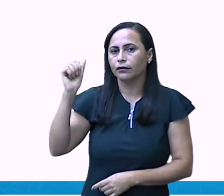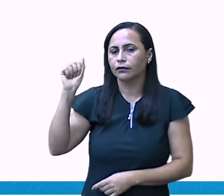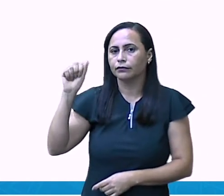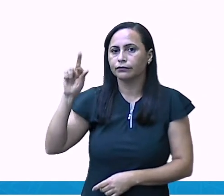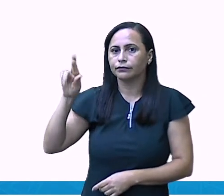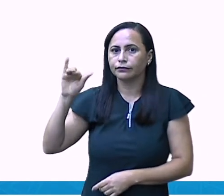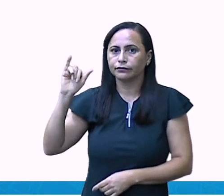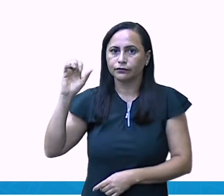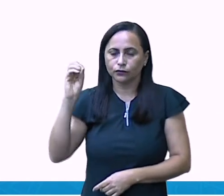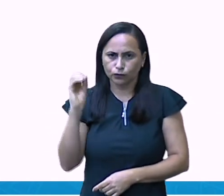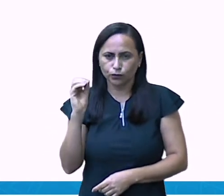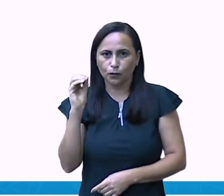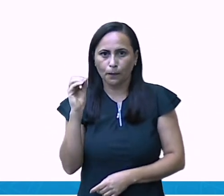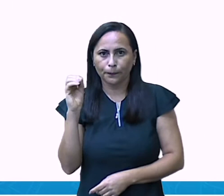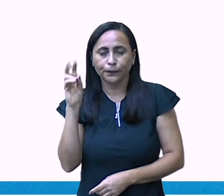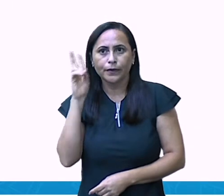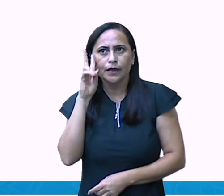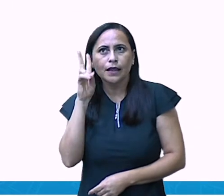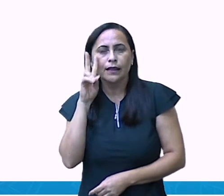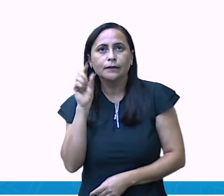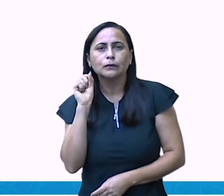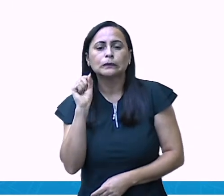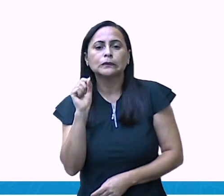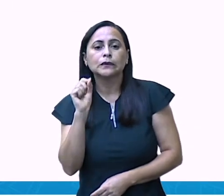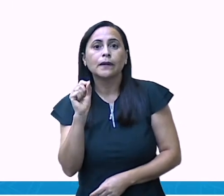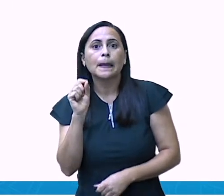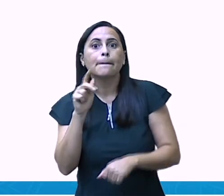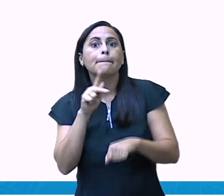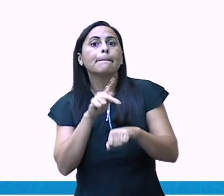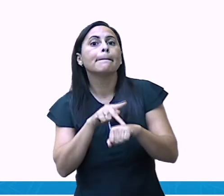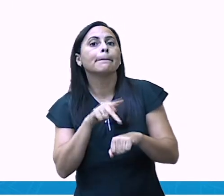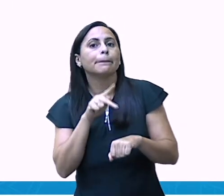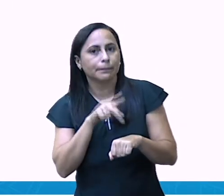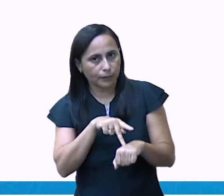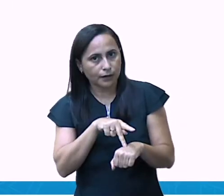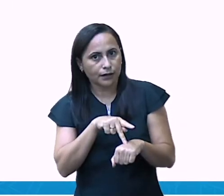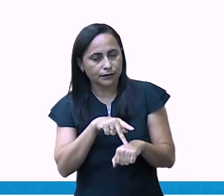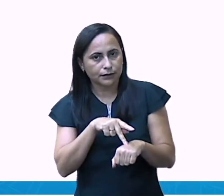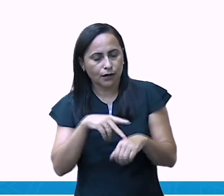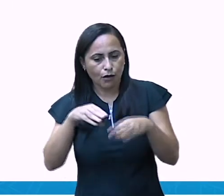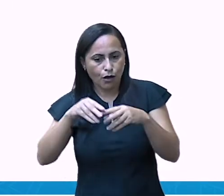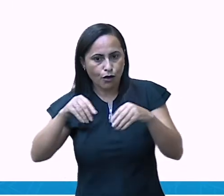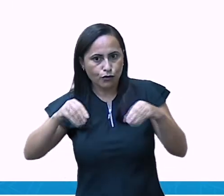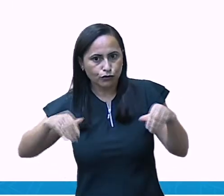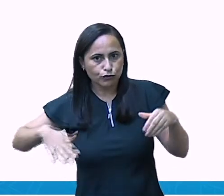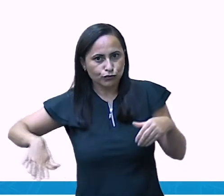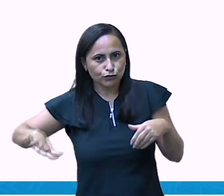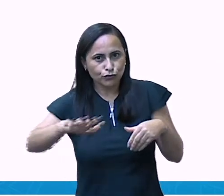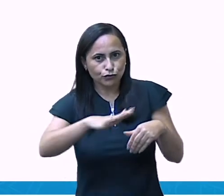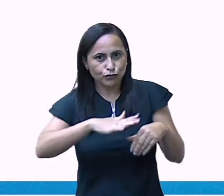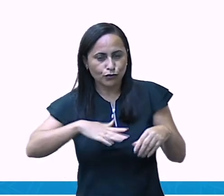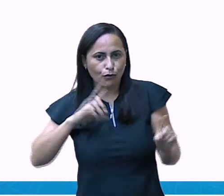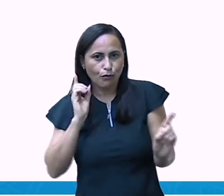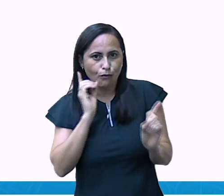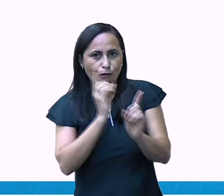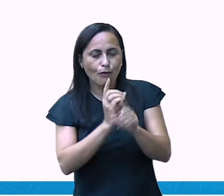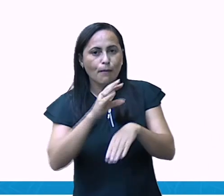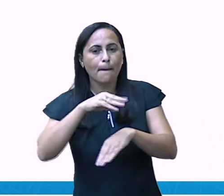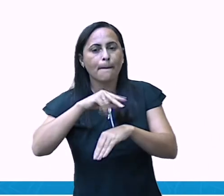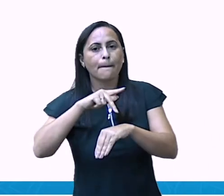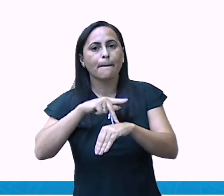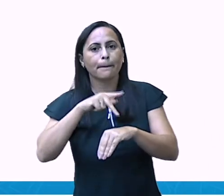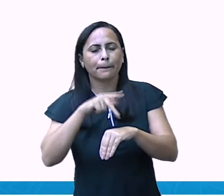calcário, lembre-se pedras. Então ali naquele solo a gente vai encontrar muitas pedras. Olha